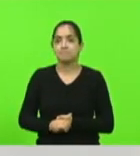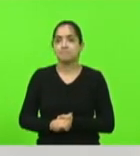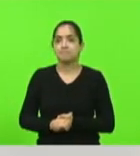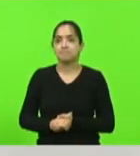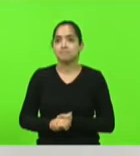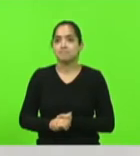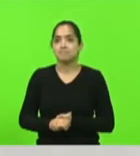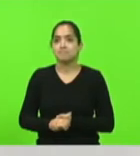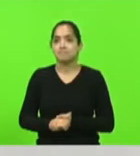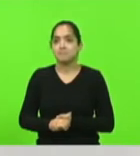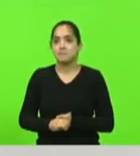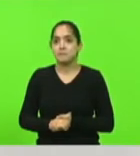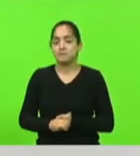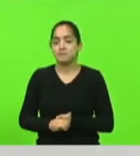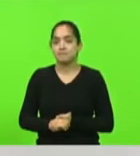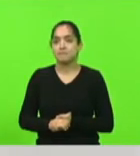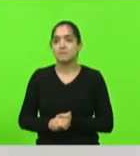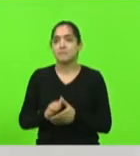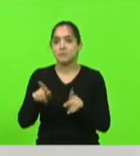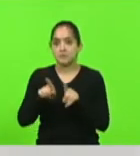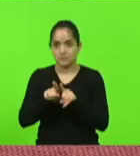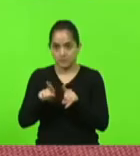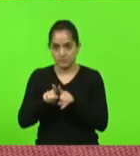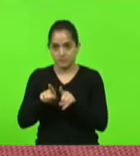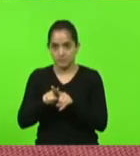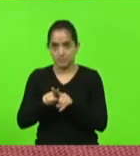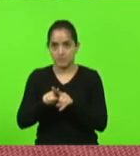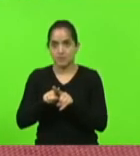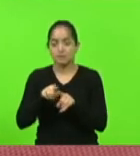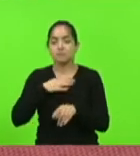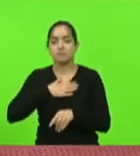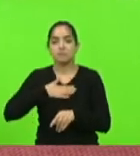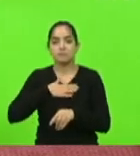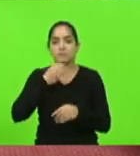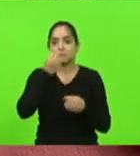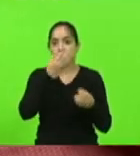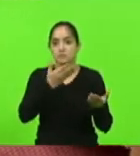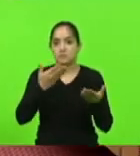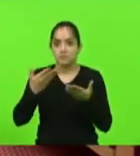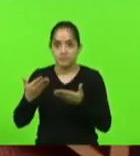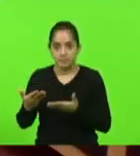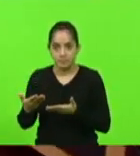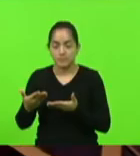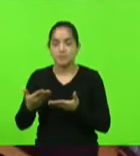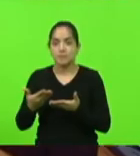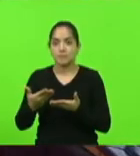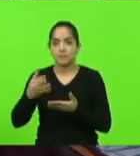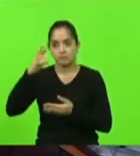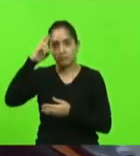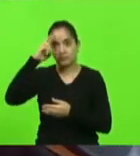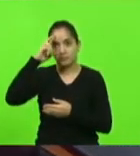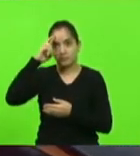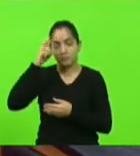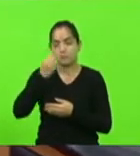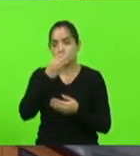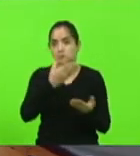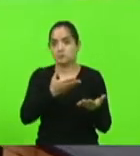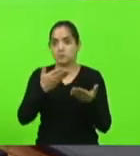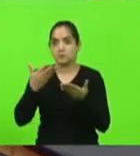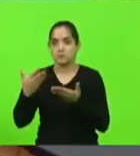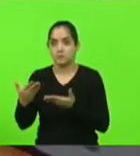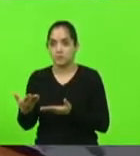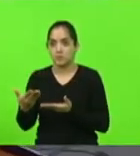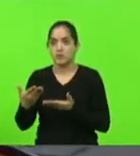Deputado Fabiano da Luz. Da mesma forma, presidente, deputados, desejar as boas-vindas ao deputado Floriano, né, Seja bem-vindo aqui conosco,